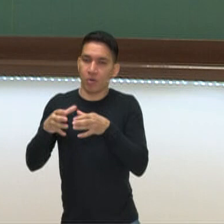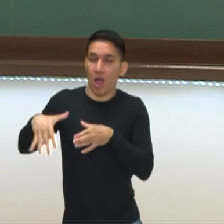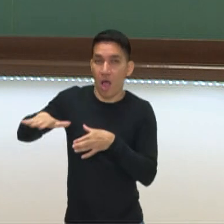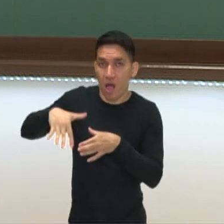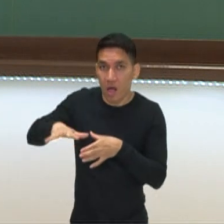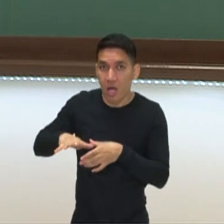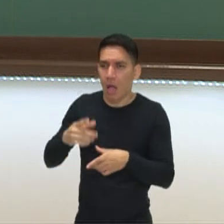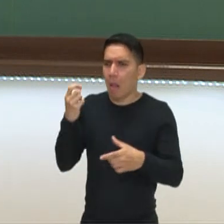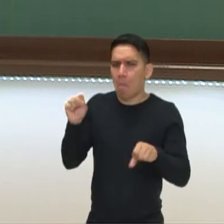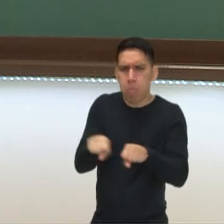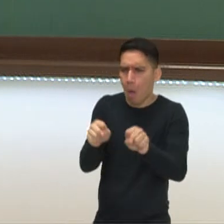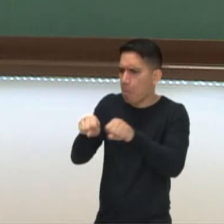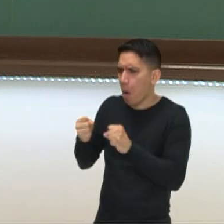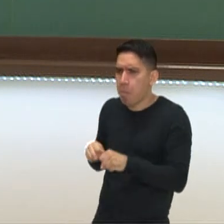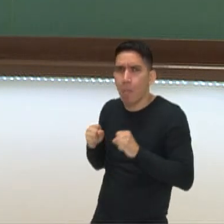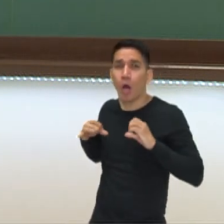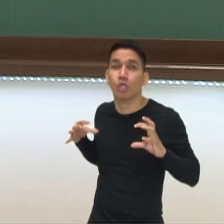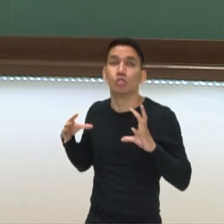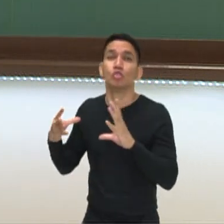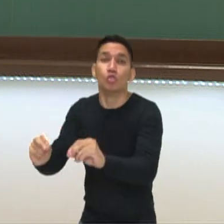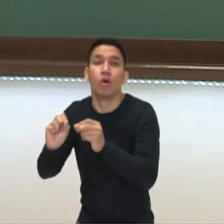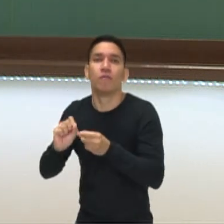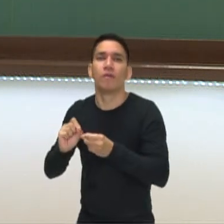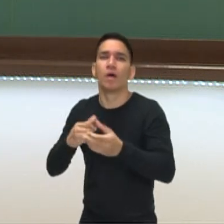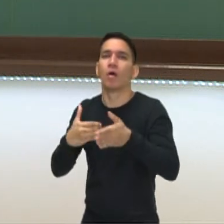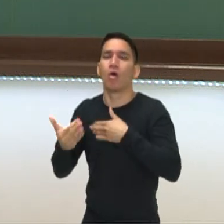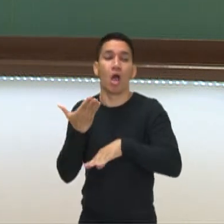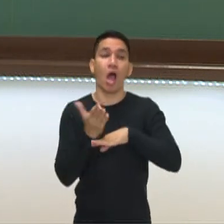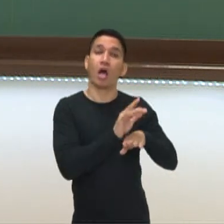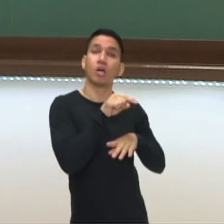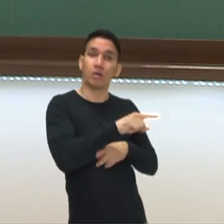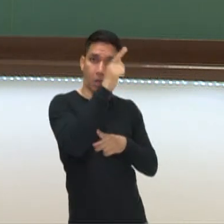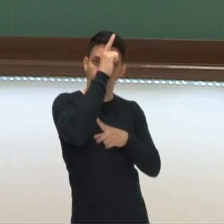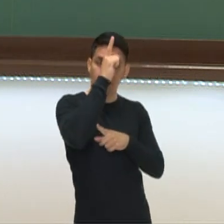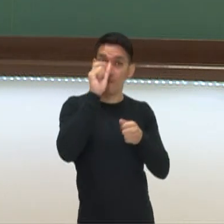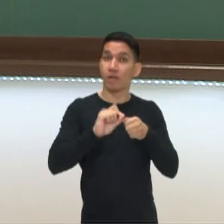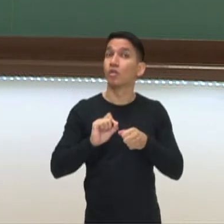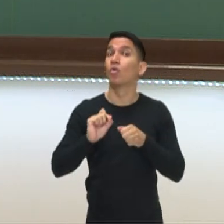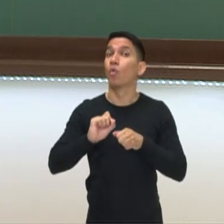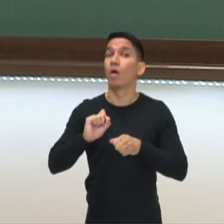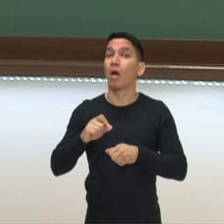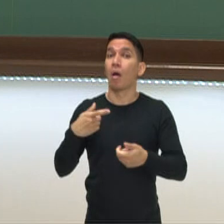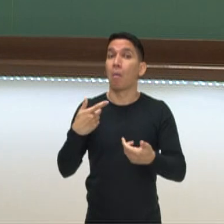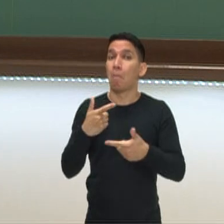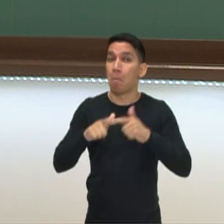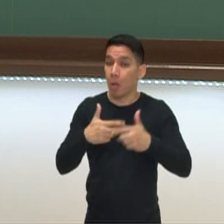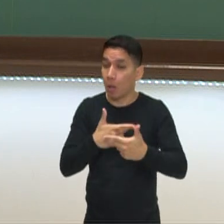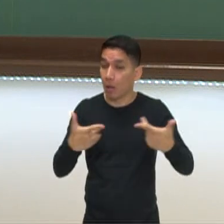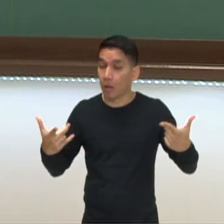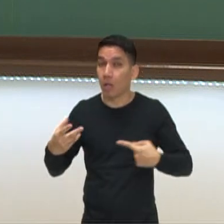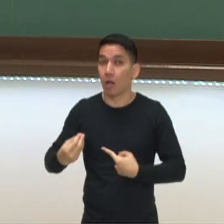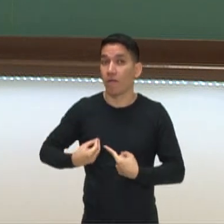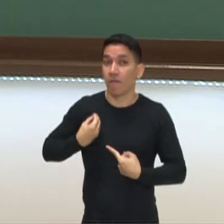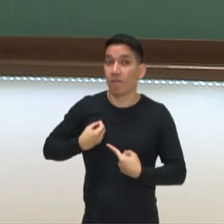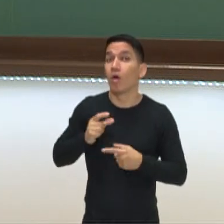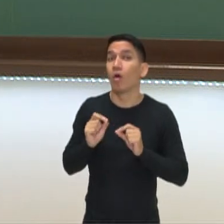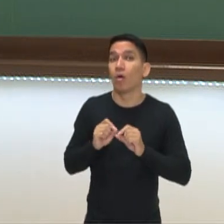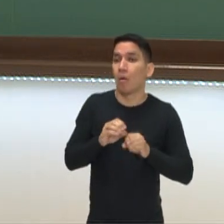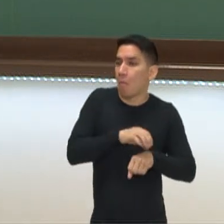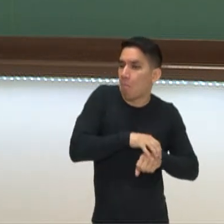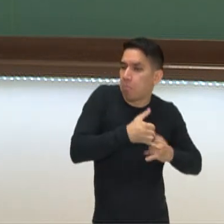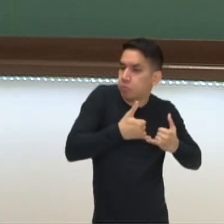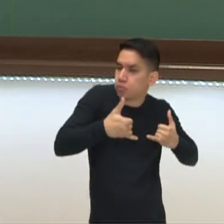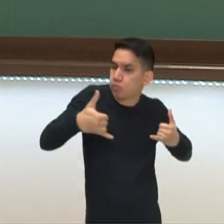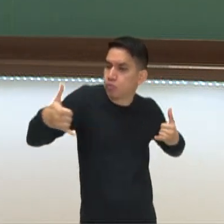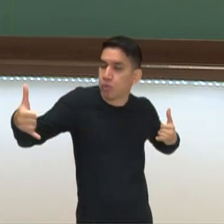e qualquer coisa que pudesse beneficiar os alemães, fazendo que as linhas de suprimento alemãs sejam muito longas. Olha o tamanho do